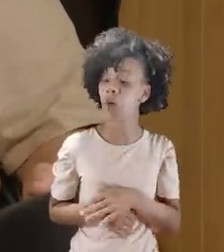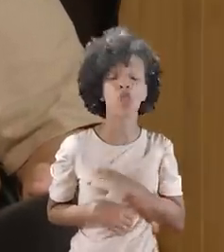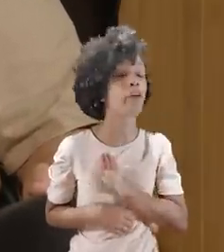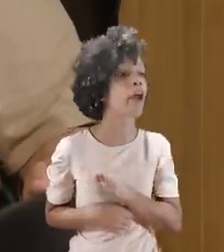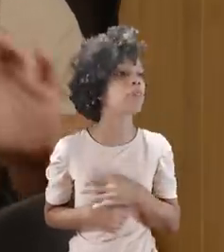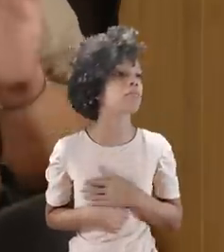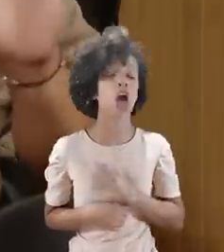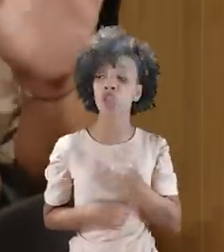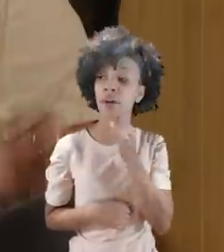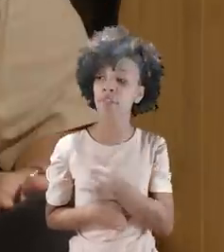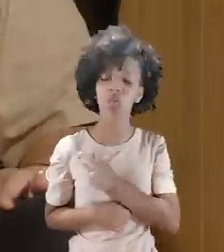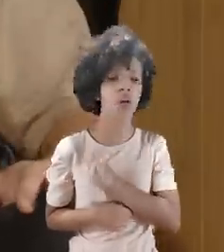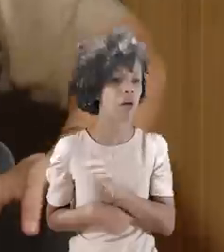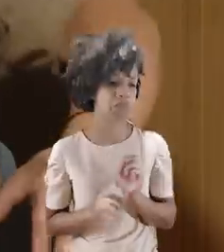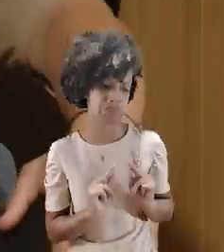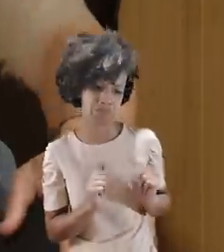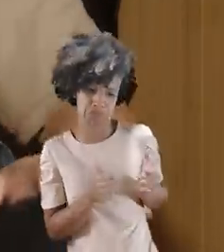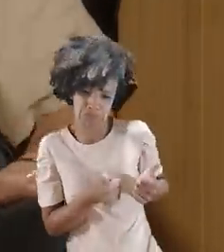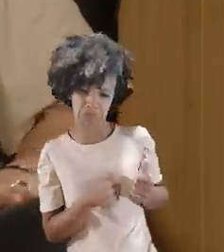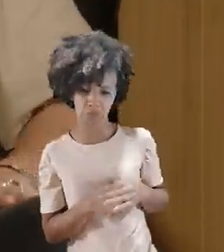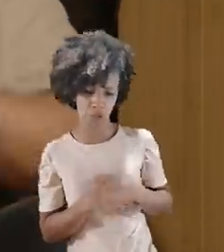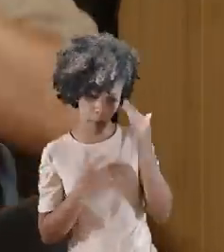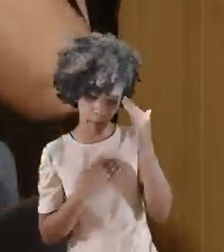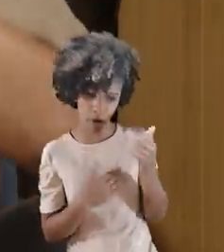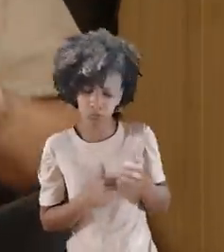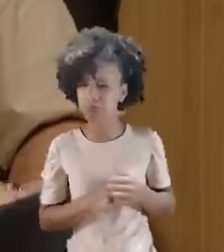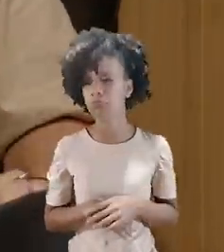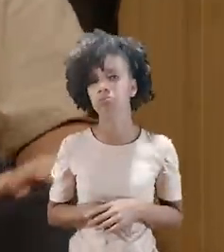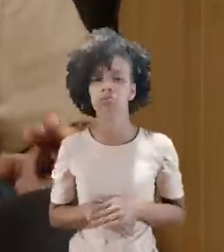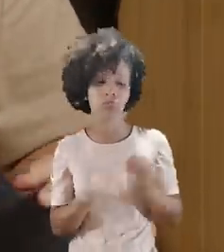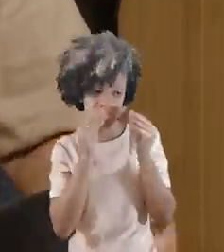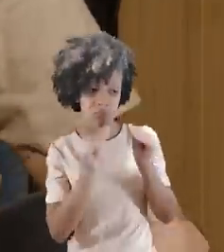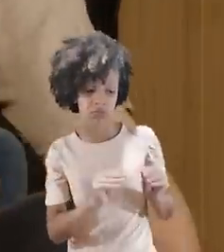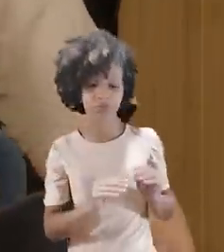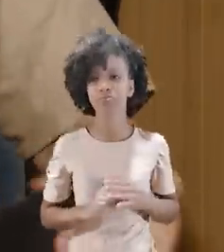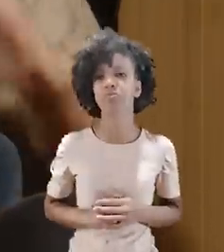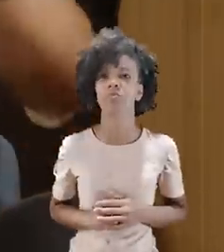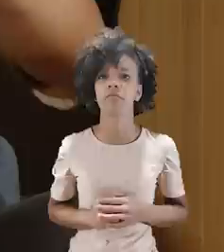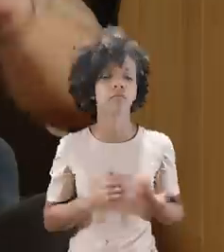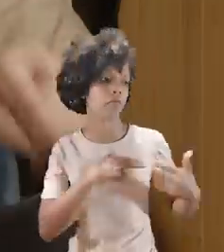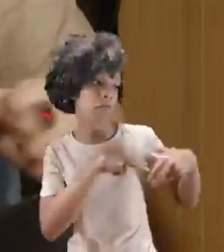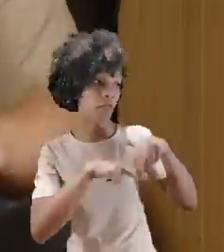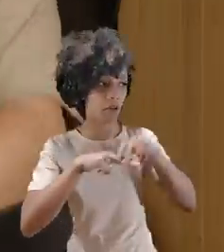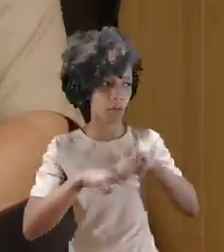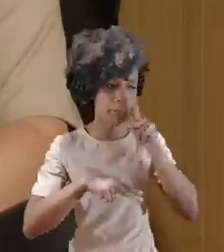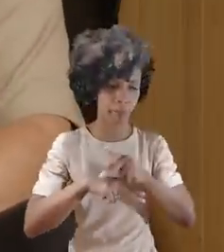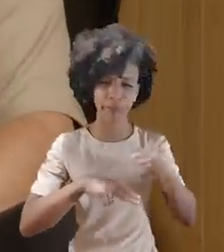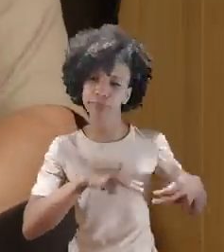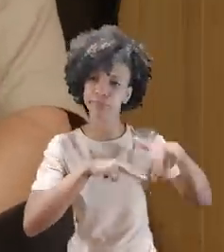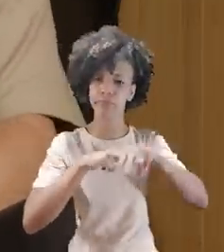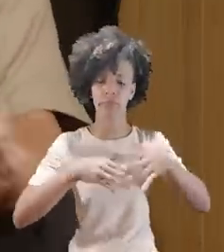já falei que não quero tudo bem obrigado aí já aí já não é sentou na